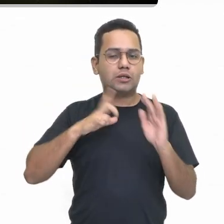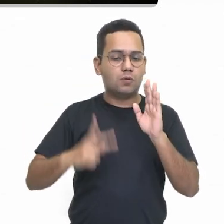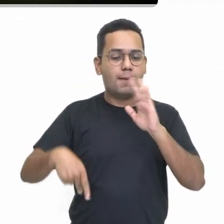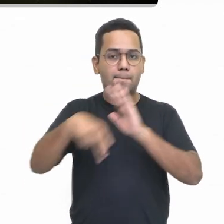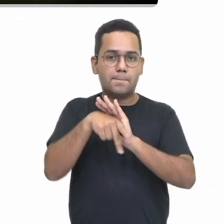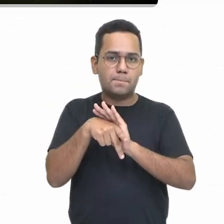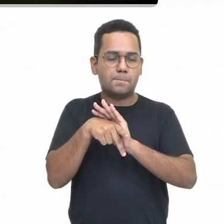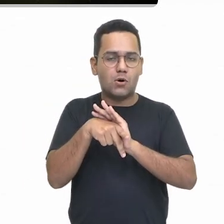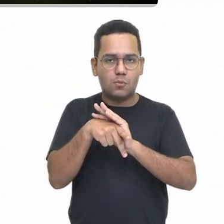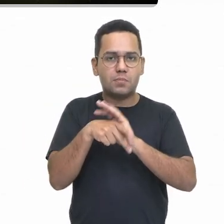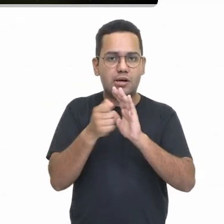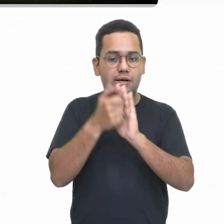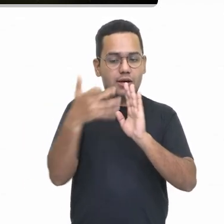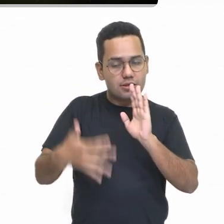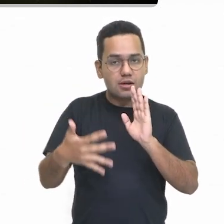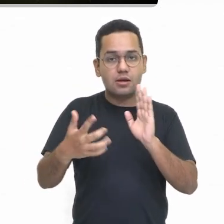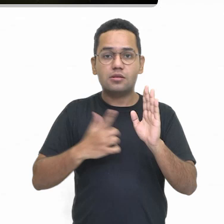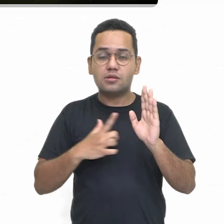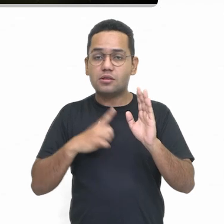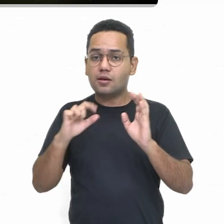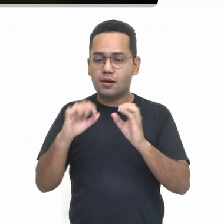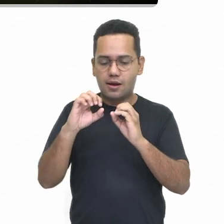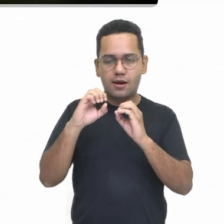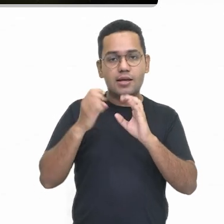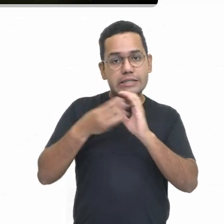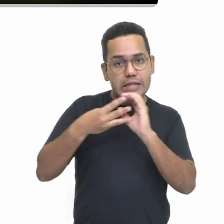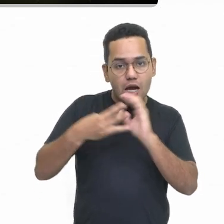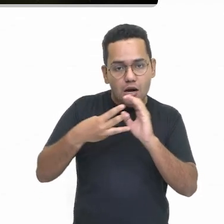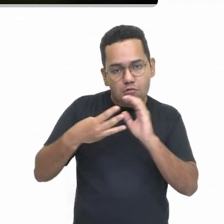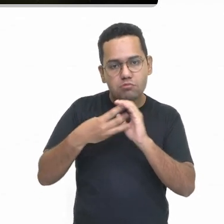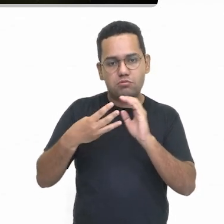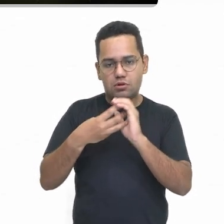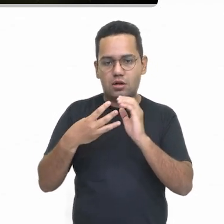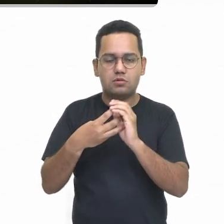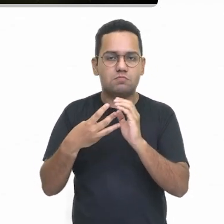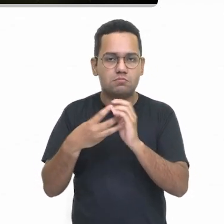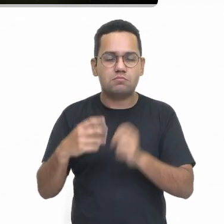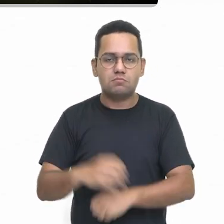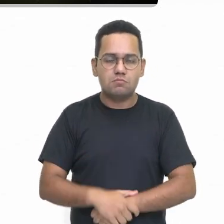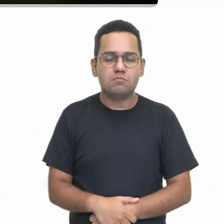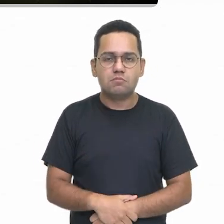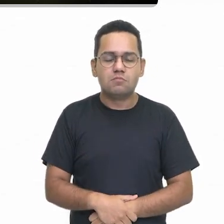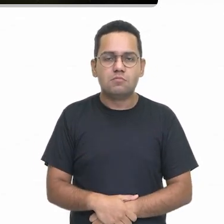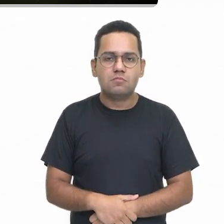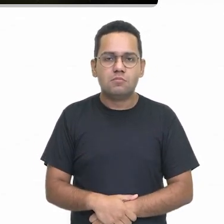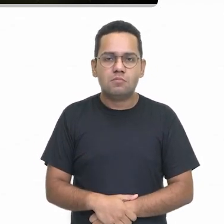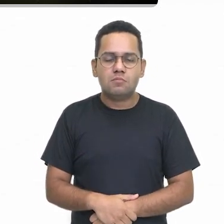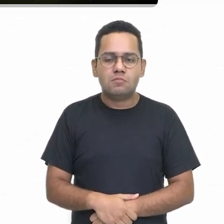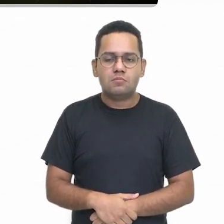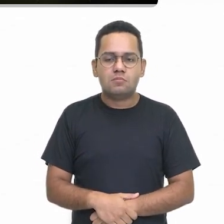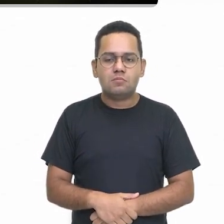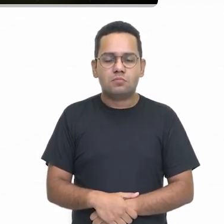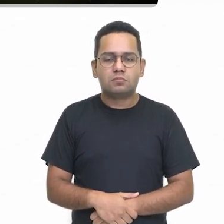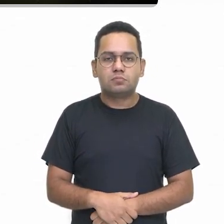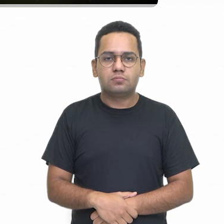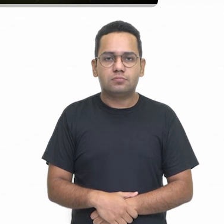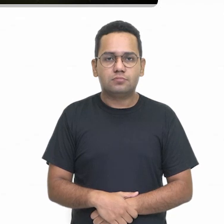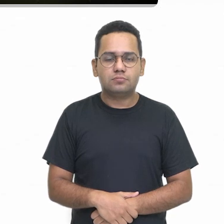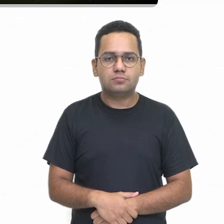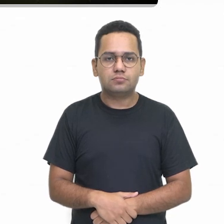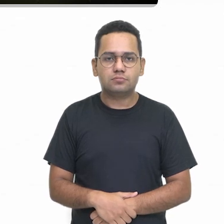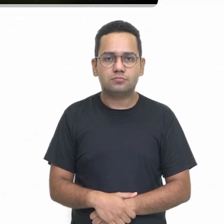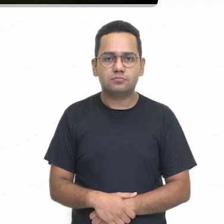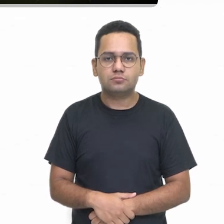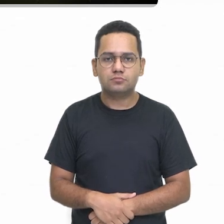né são formados por células que assim é o que caracteriza os seres vivos e eles possuem